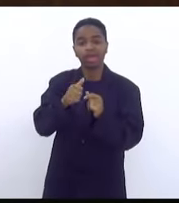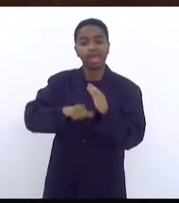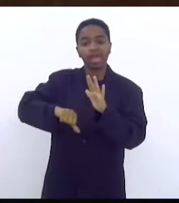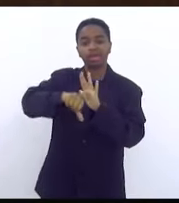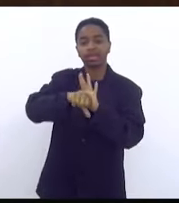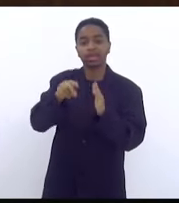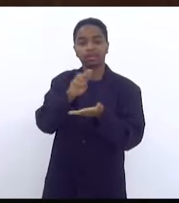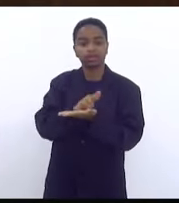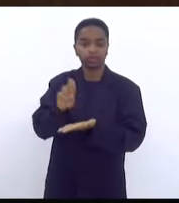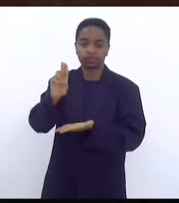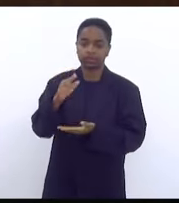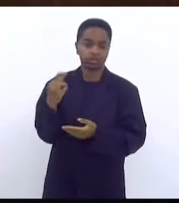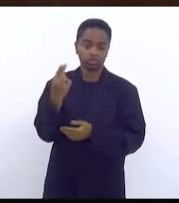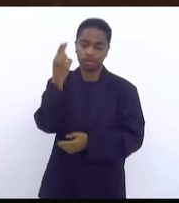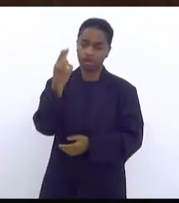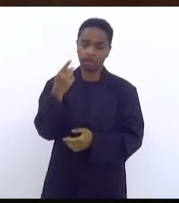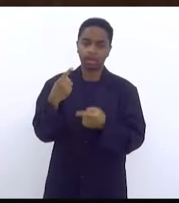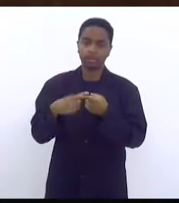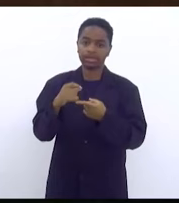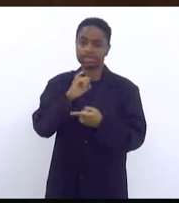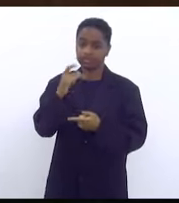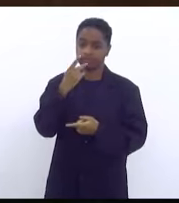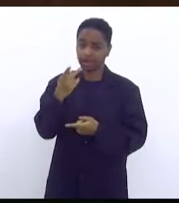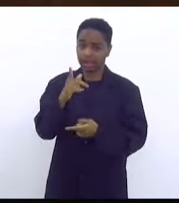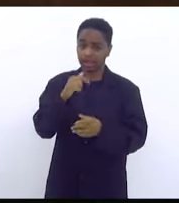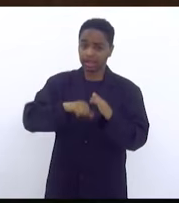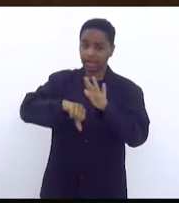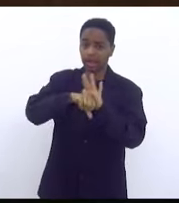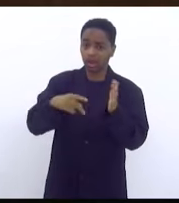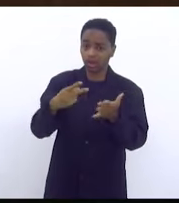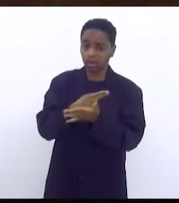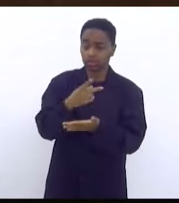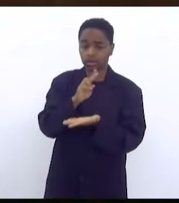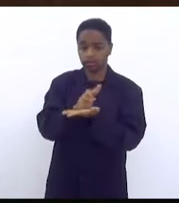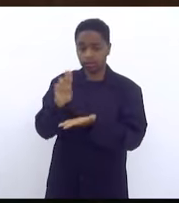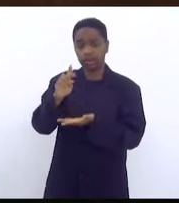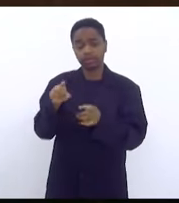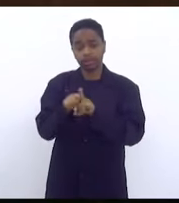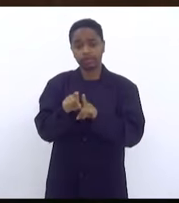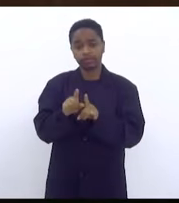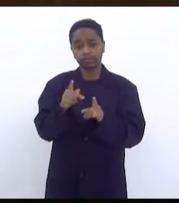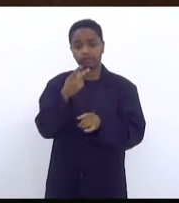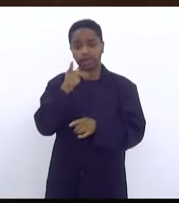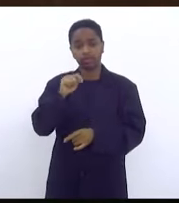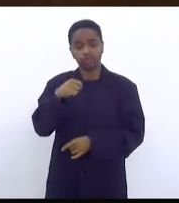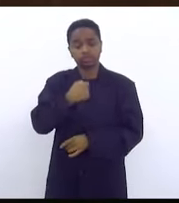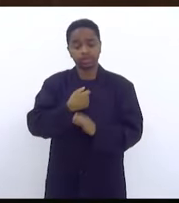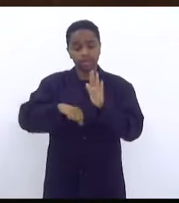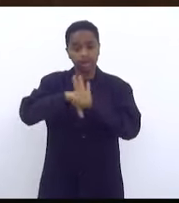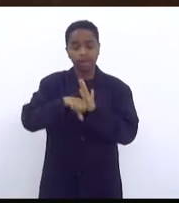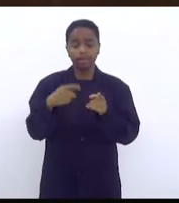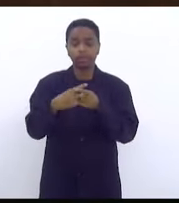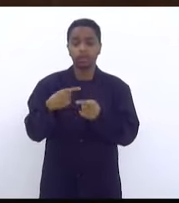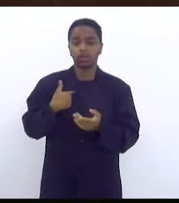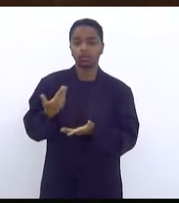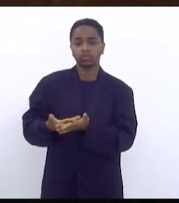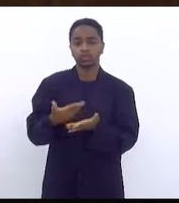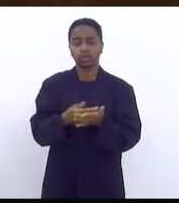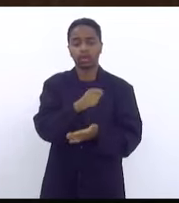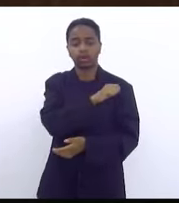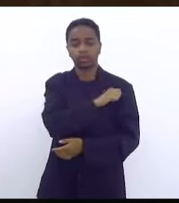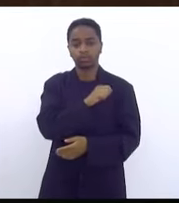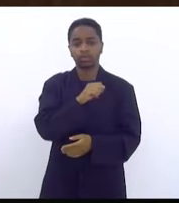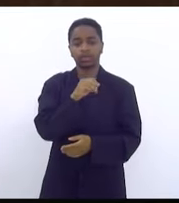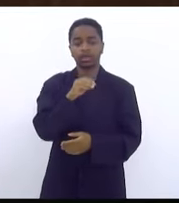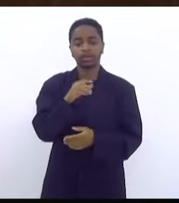das universidades. Quem criminaliza a universidade me criminaliza, porque eu sou uma estudante cotista, eu sou filha da